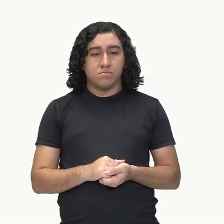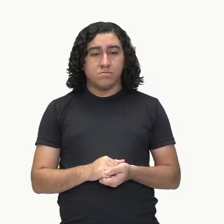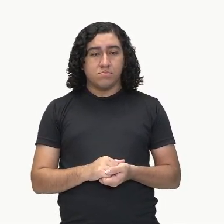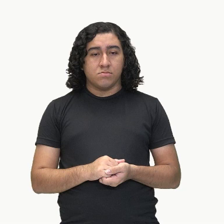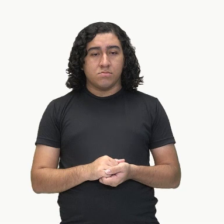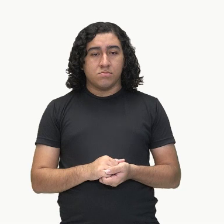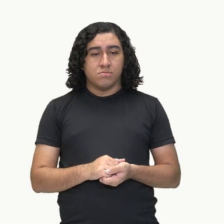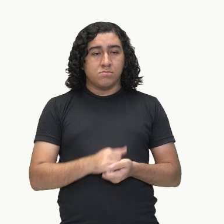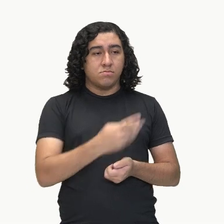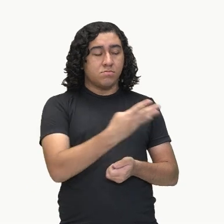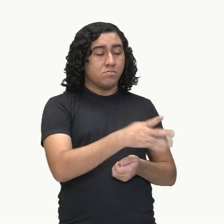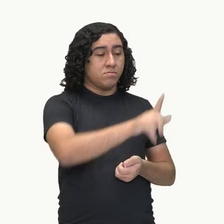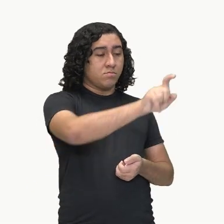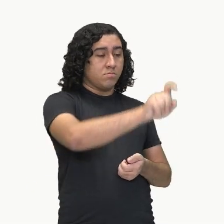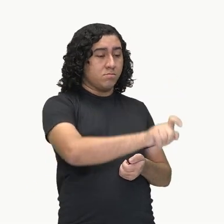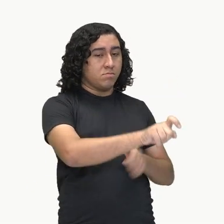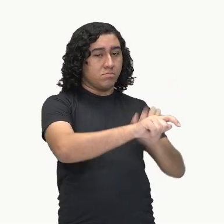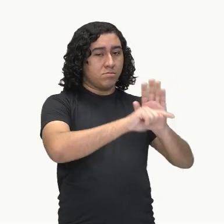2y,